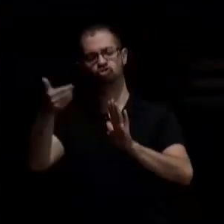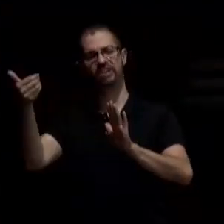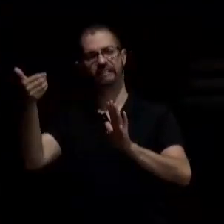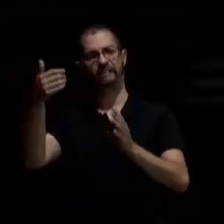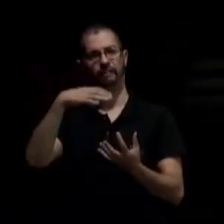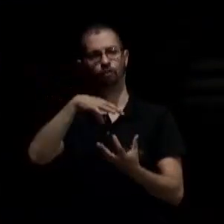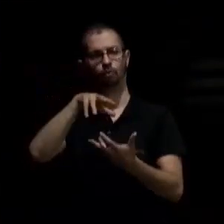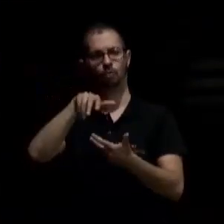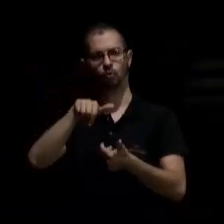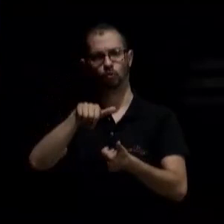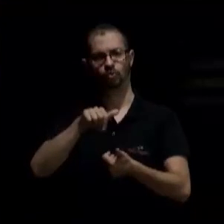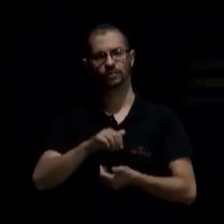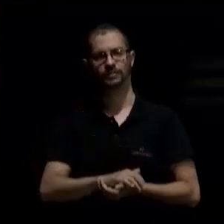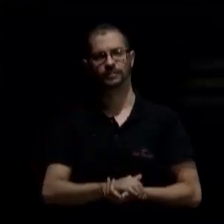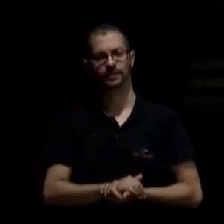mundo.